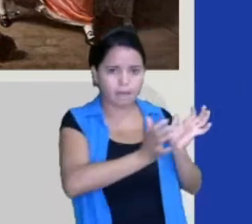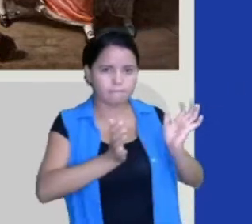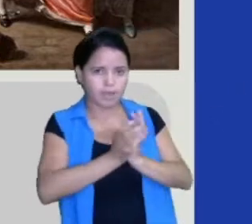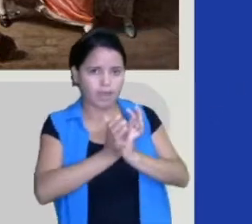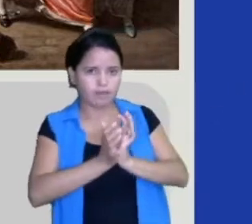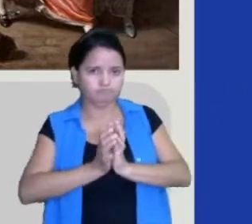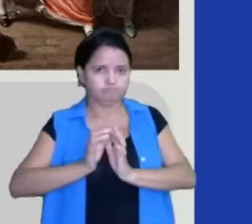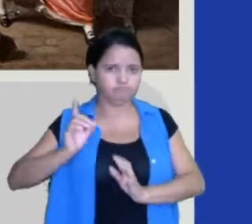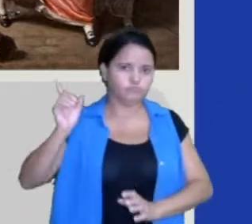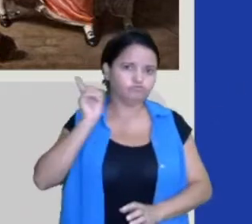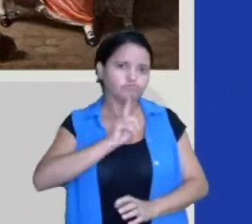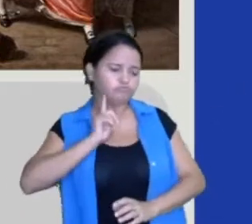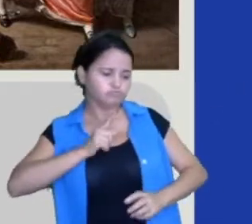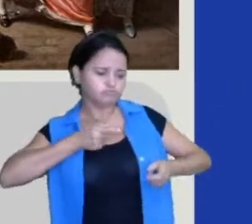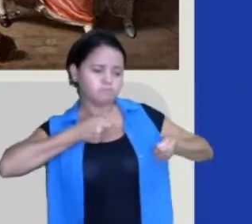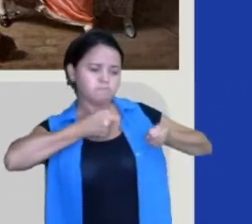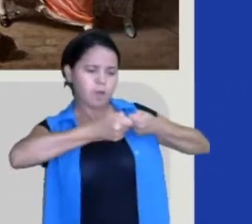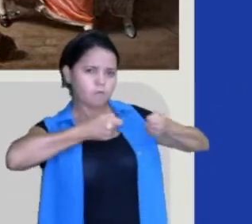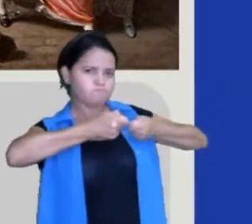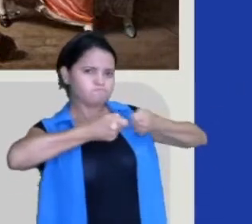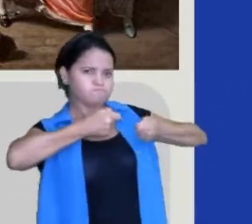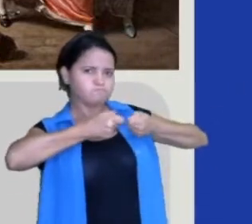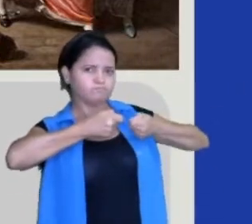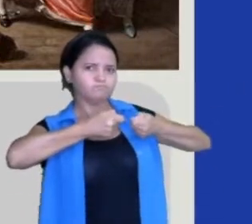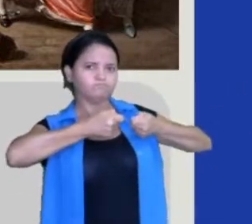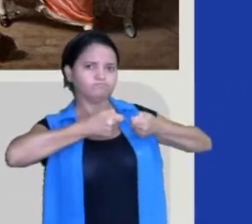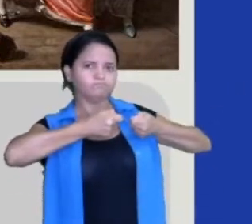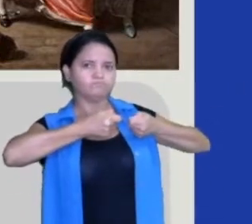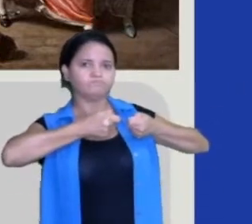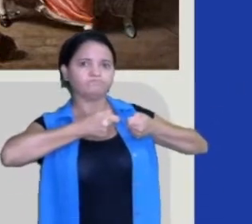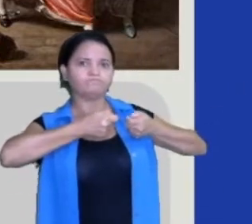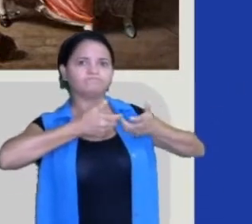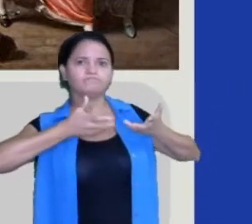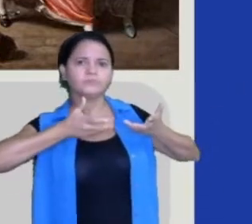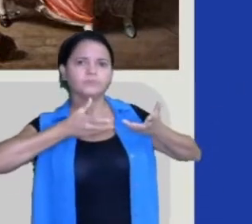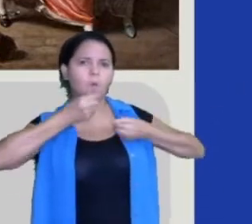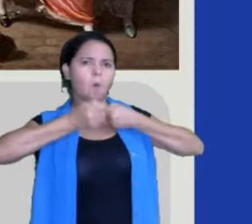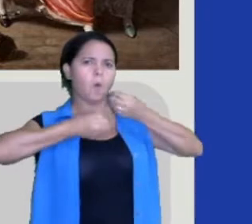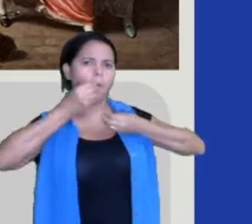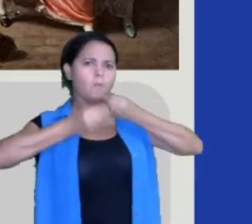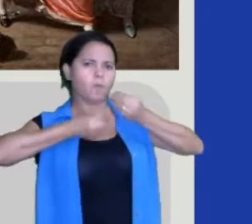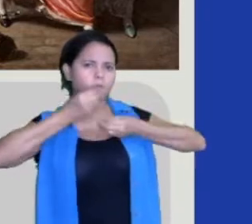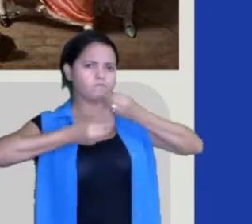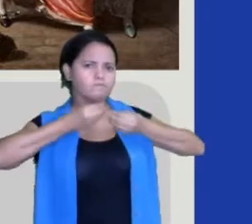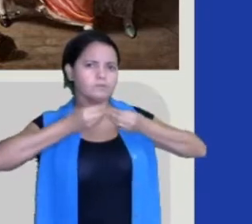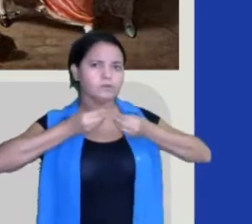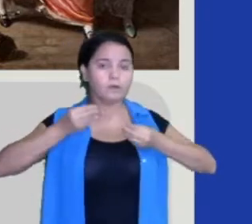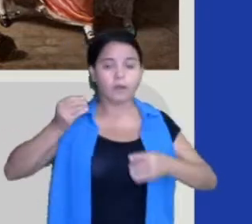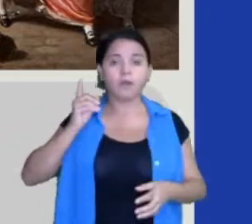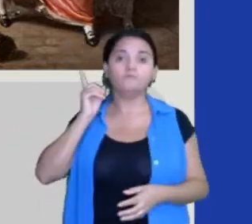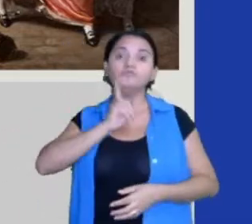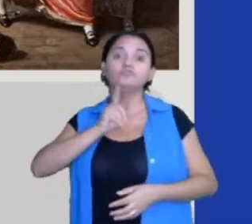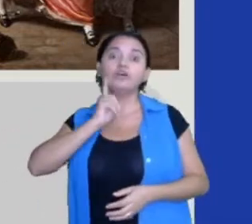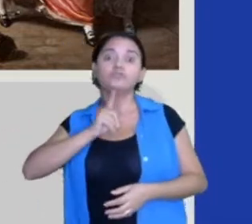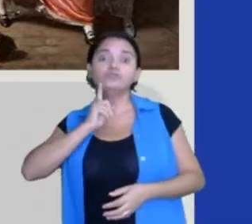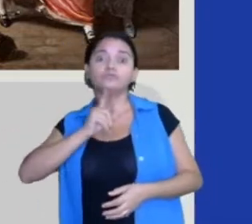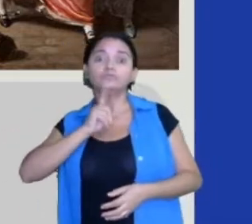passa a cobrar impostos. Os Estados Unidos teve que reagir a essa